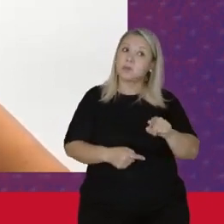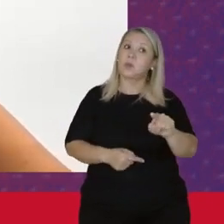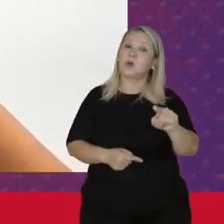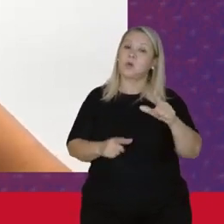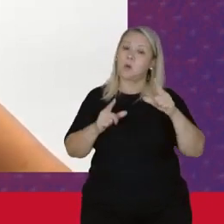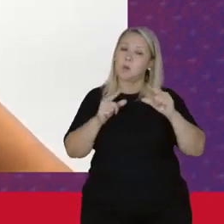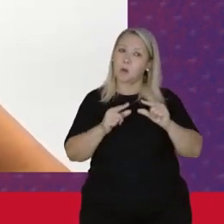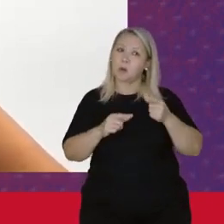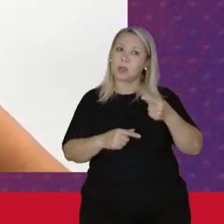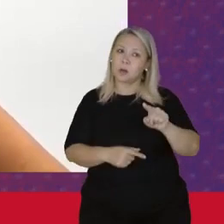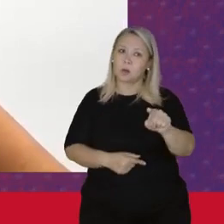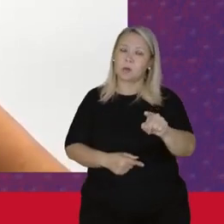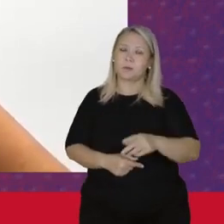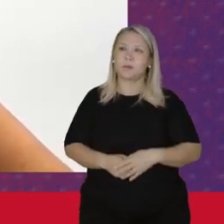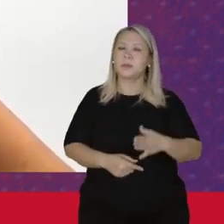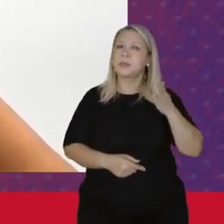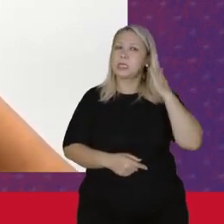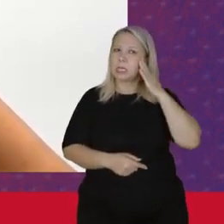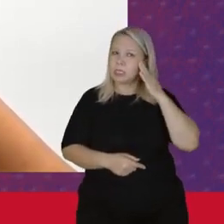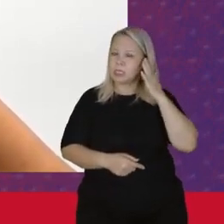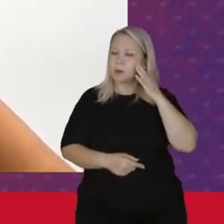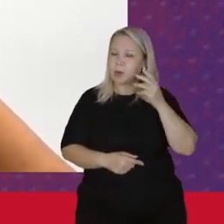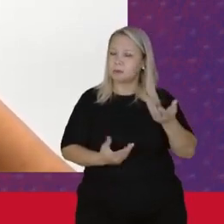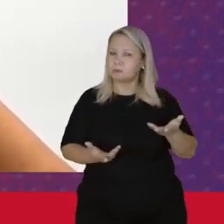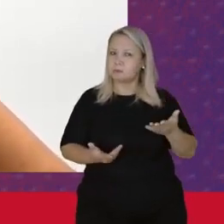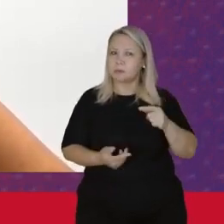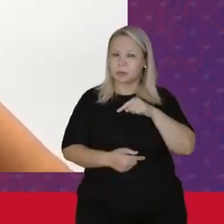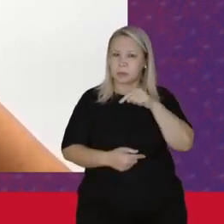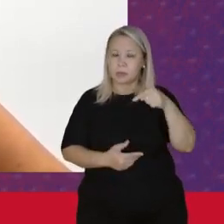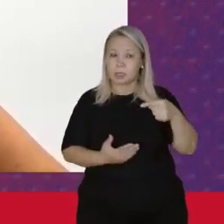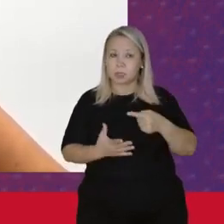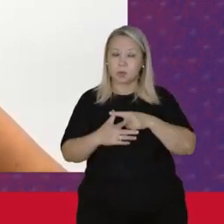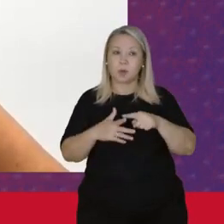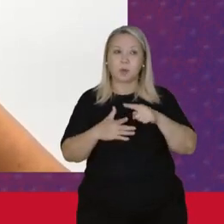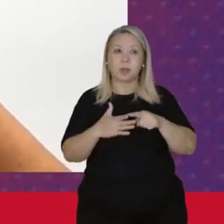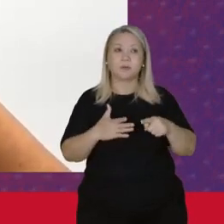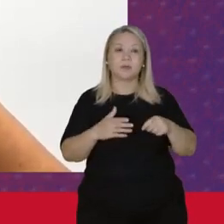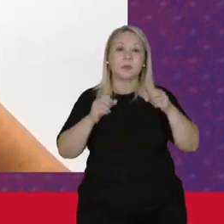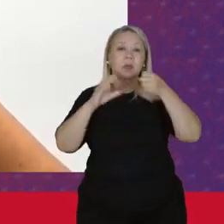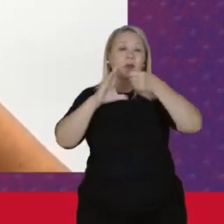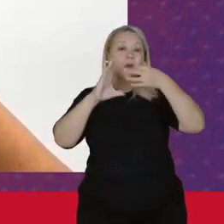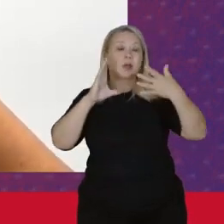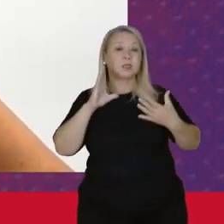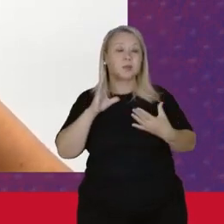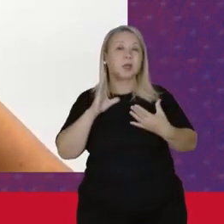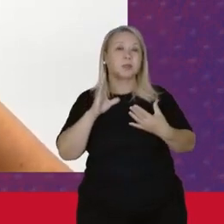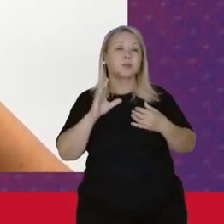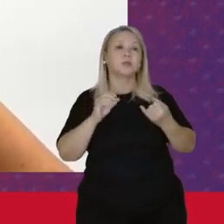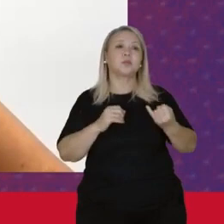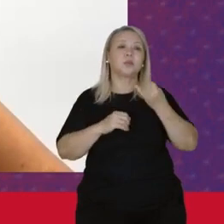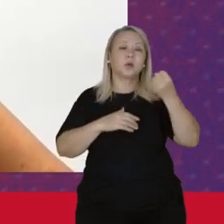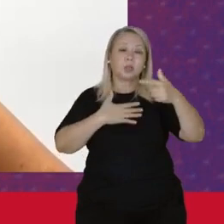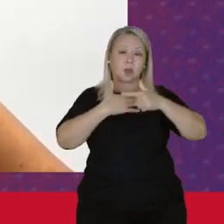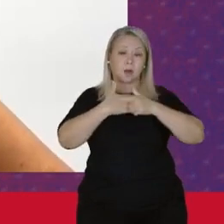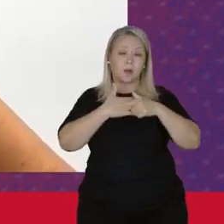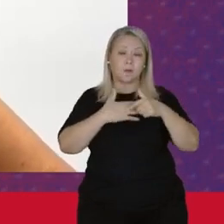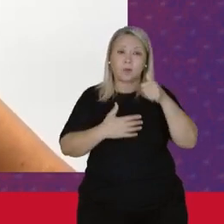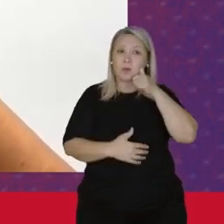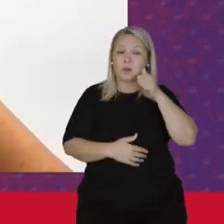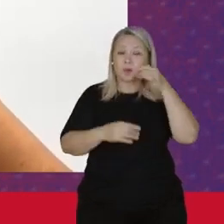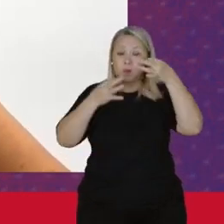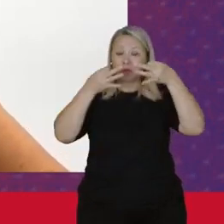que levar em consideração e ponderar isso. E um aspecto importante, e aí sim o papel das mulheres, é exatamente